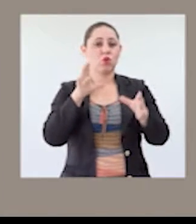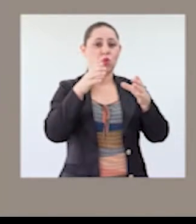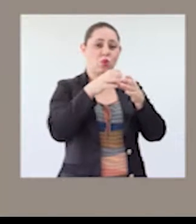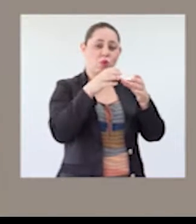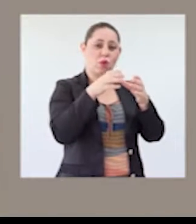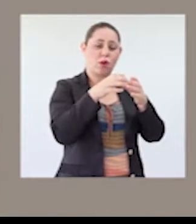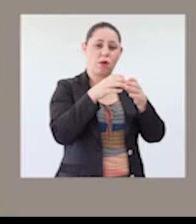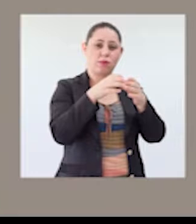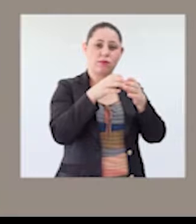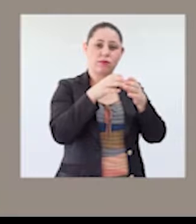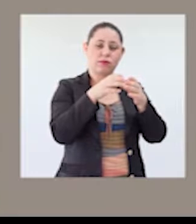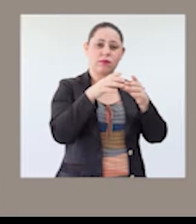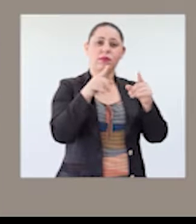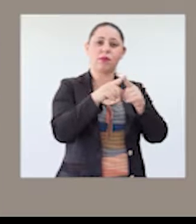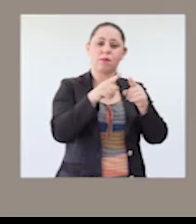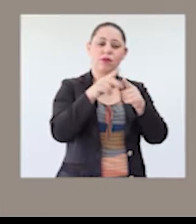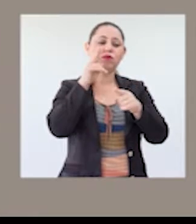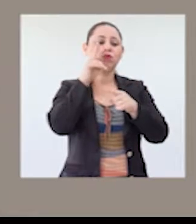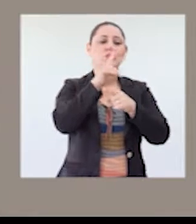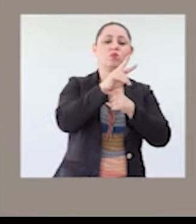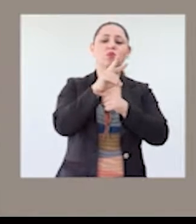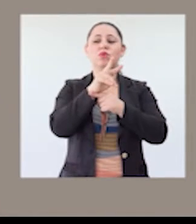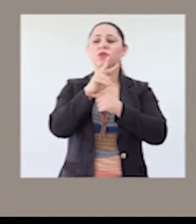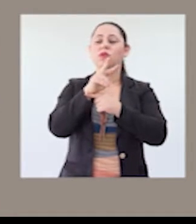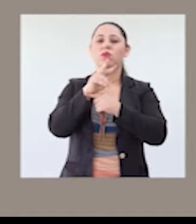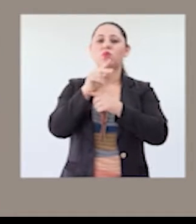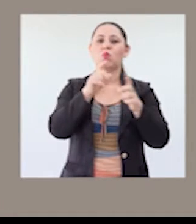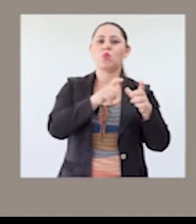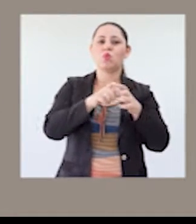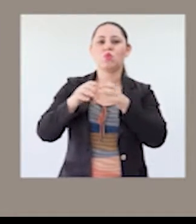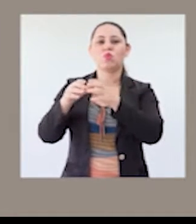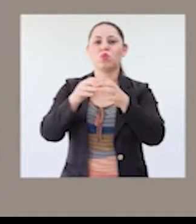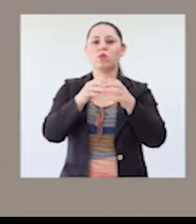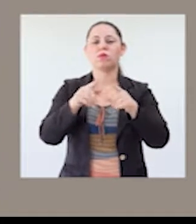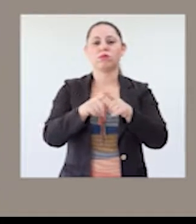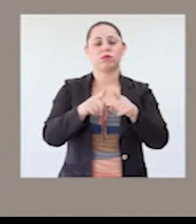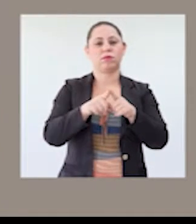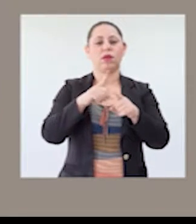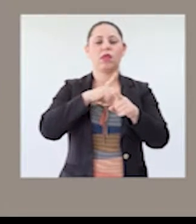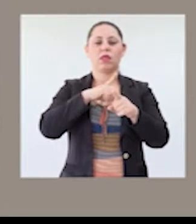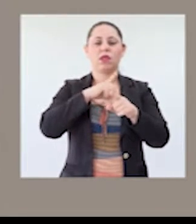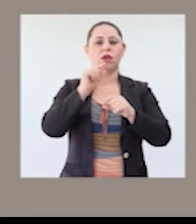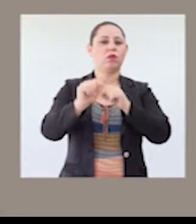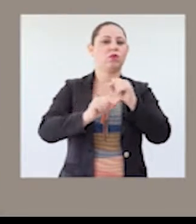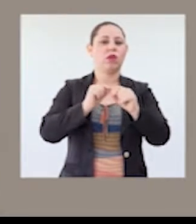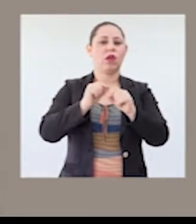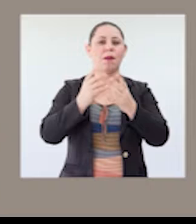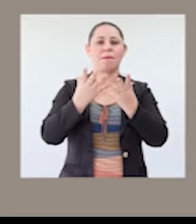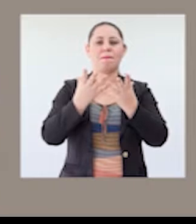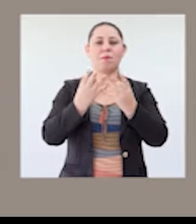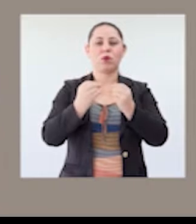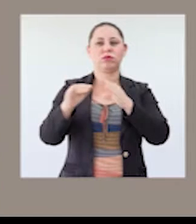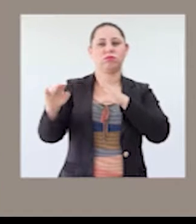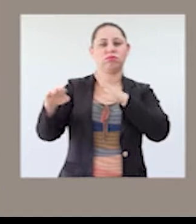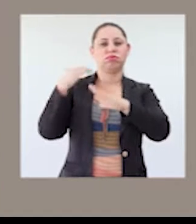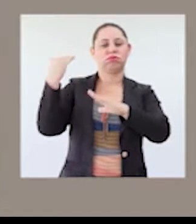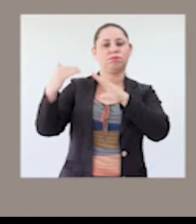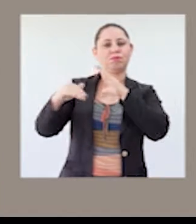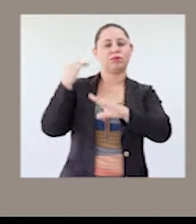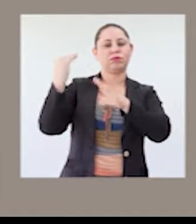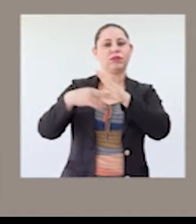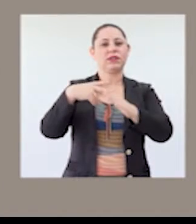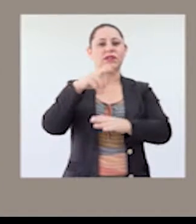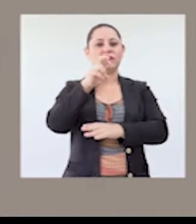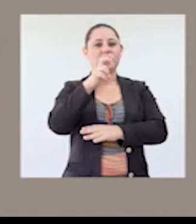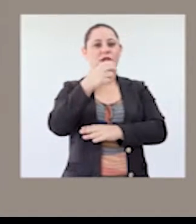e coligações, eles acabam fiscalizando um ao outro. E nós temos recebido aí